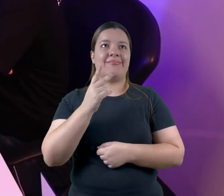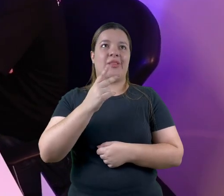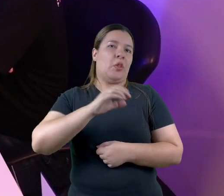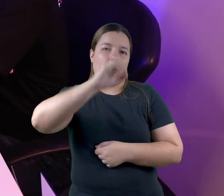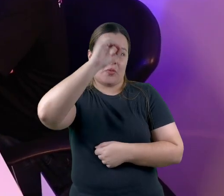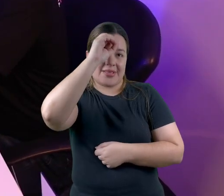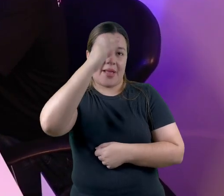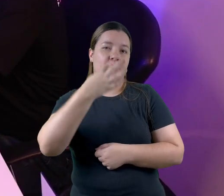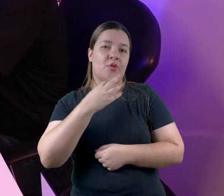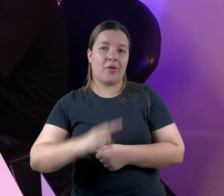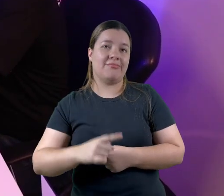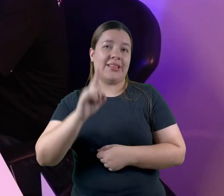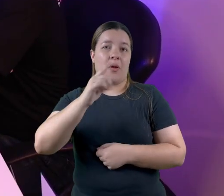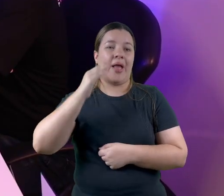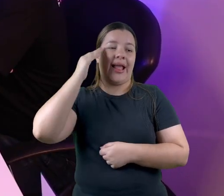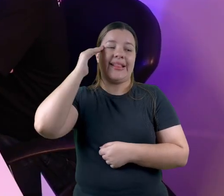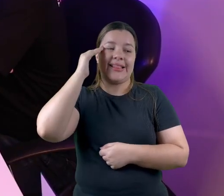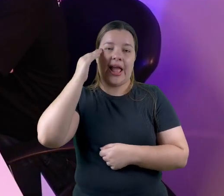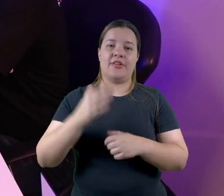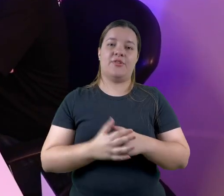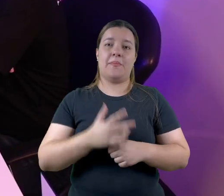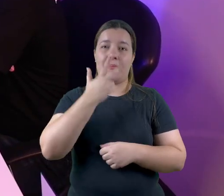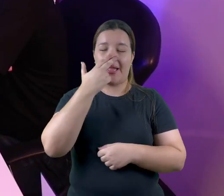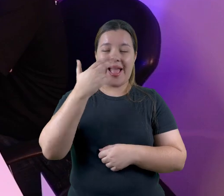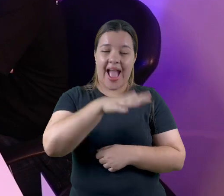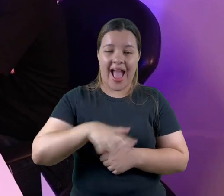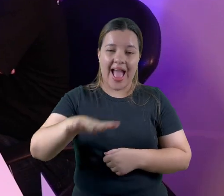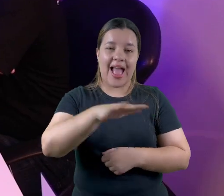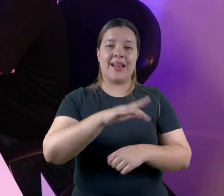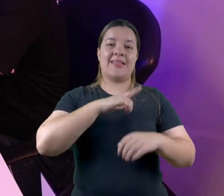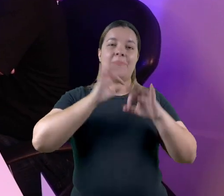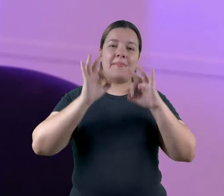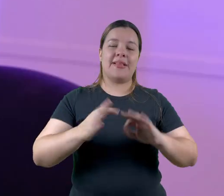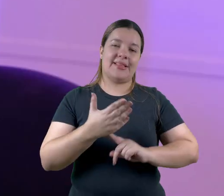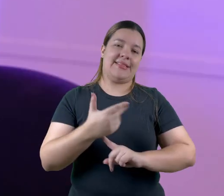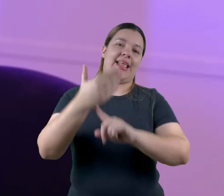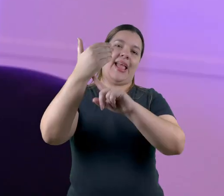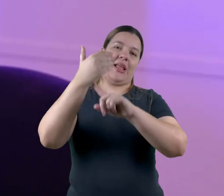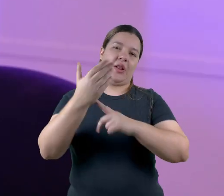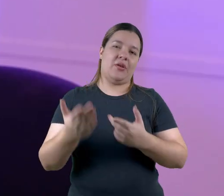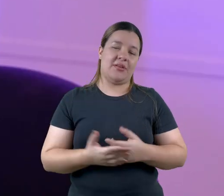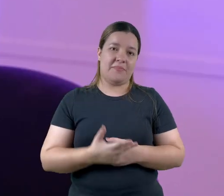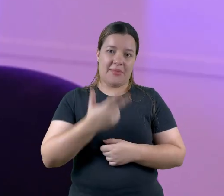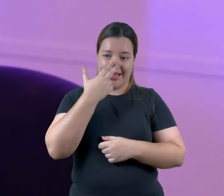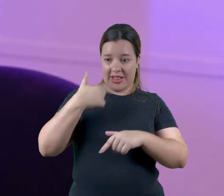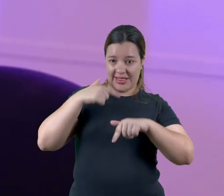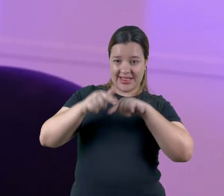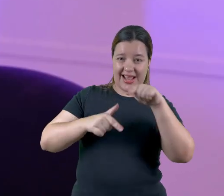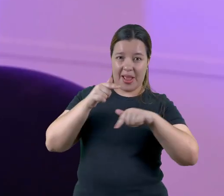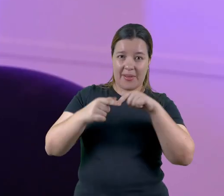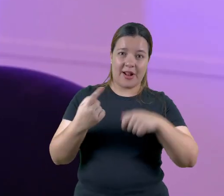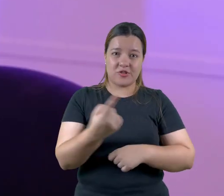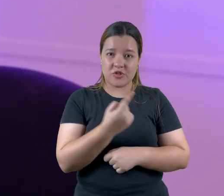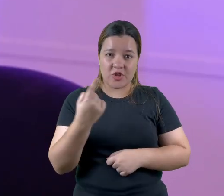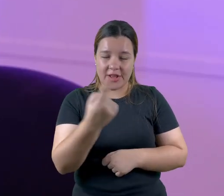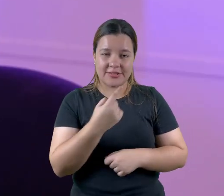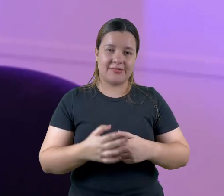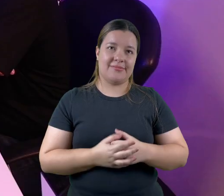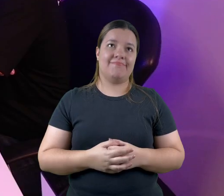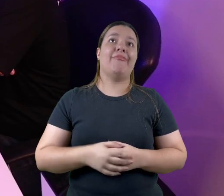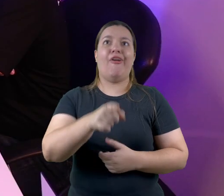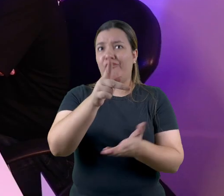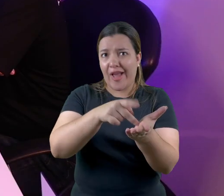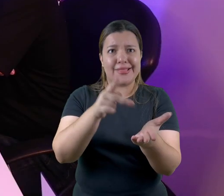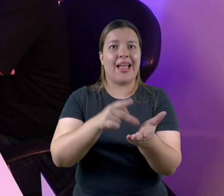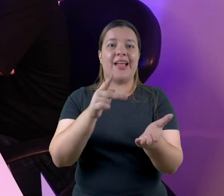até por desconhecimento né não entendem que uma área mesmo de tecnologia né você não trabalha sozinho exato